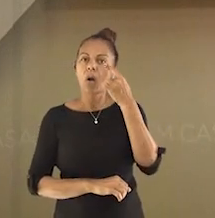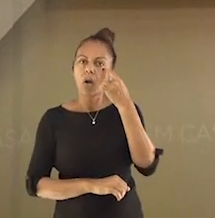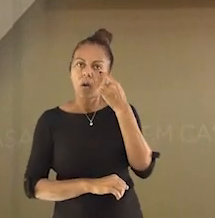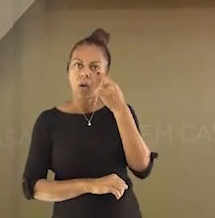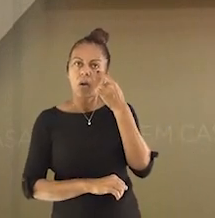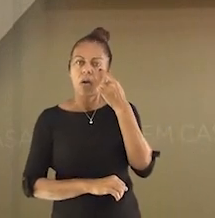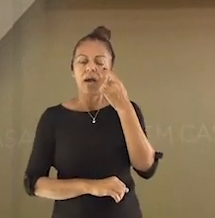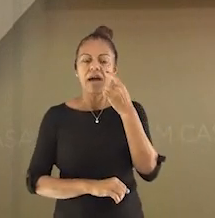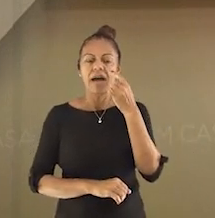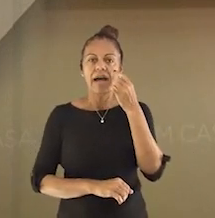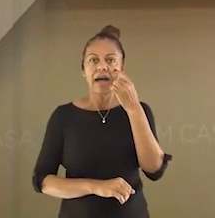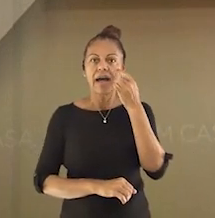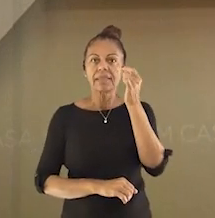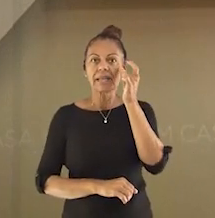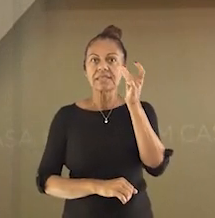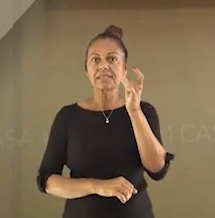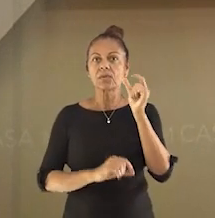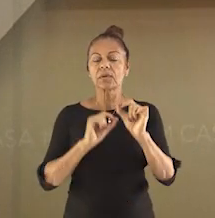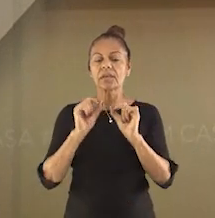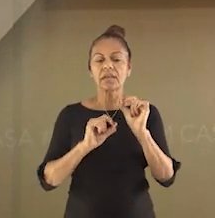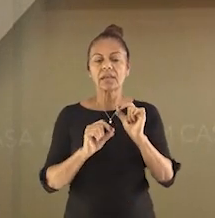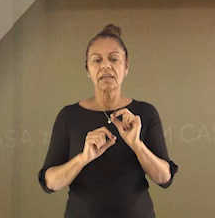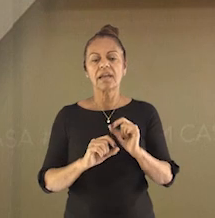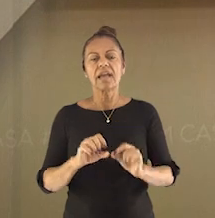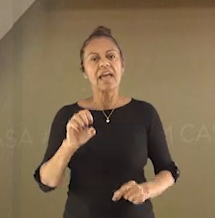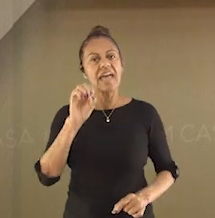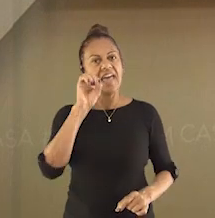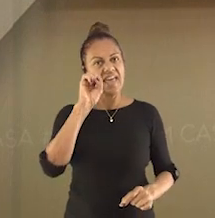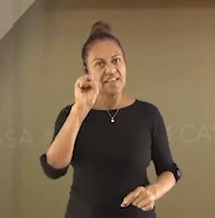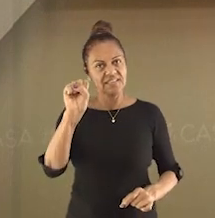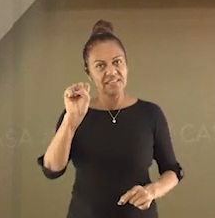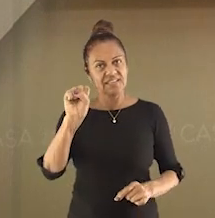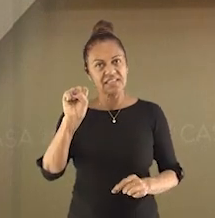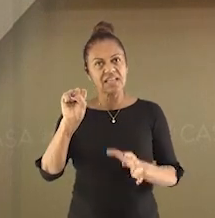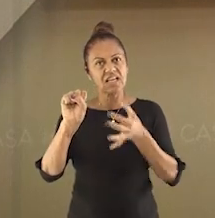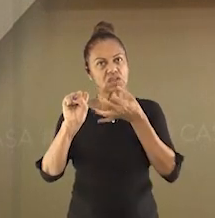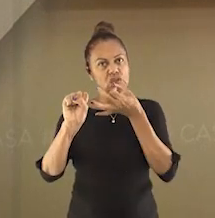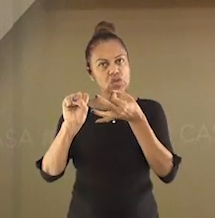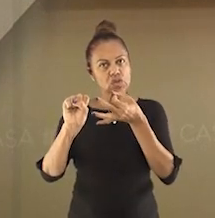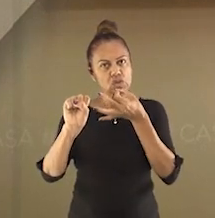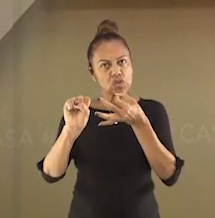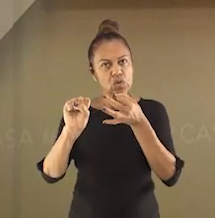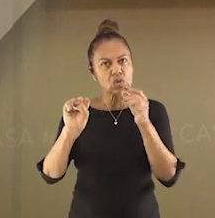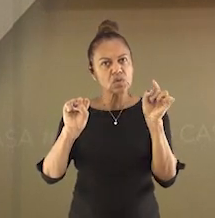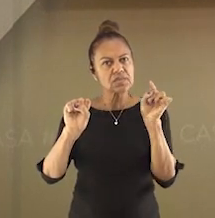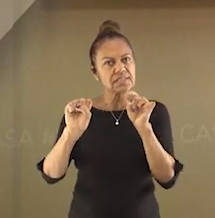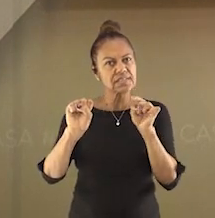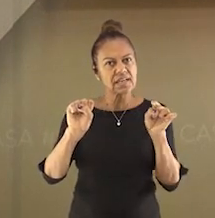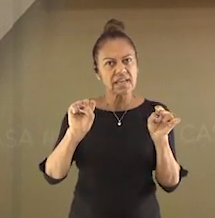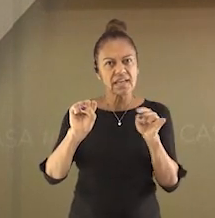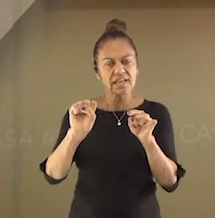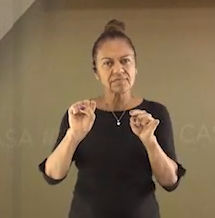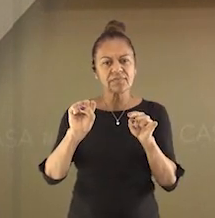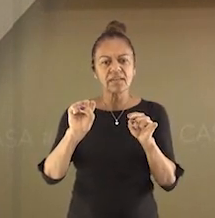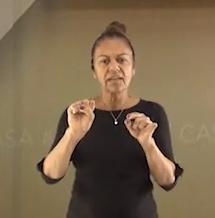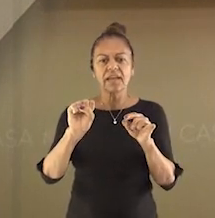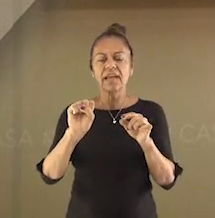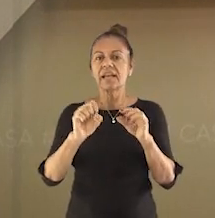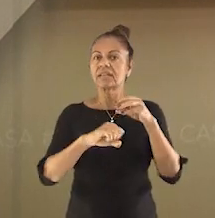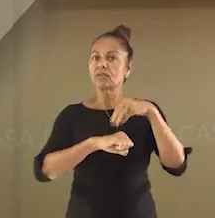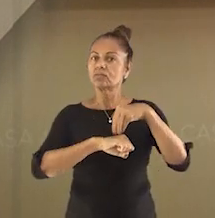palavra S com som de Z. Ela deu 2 dicas de quando isso